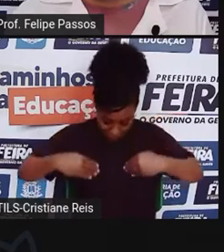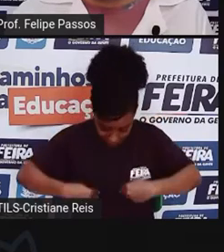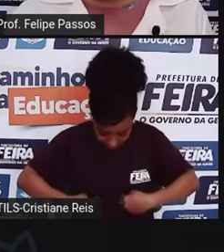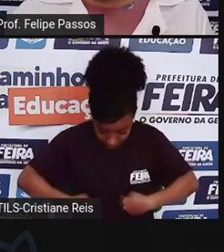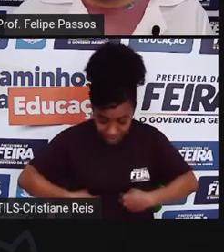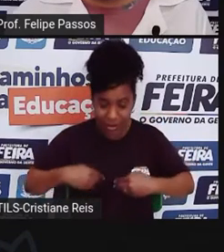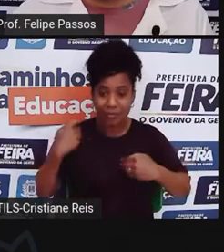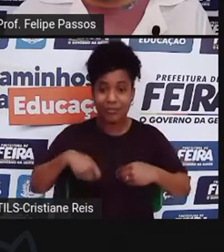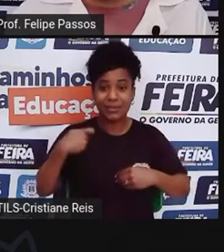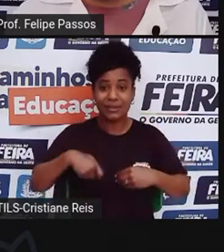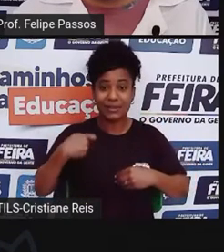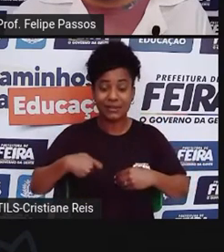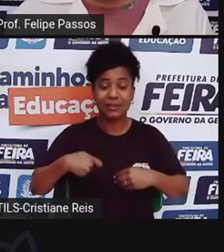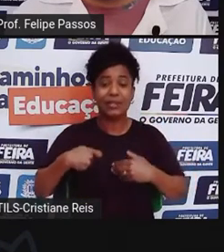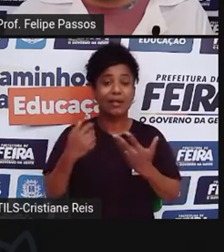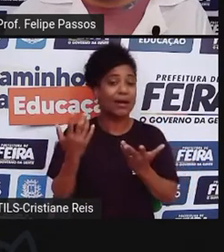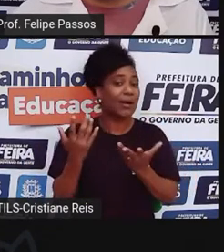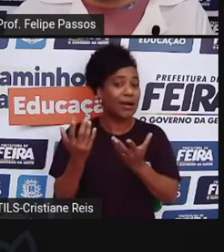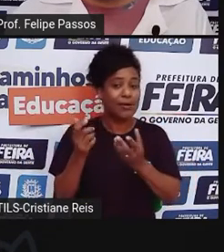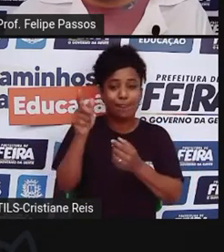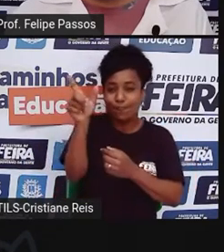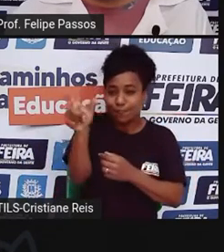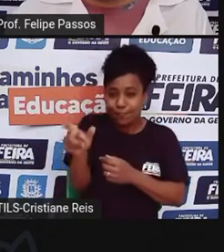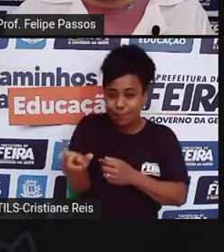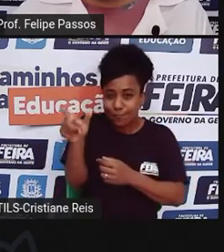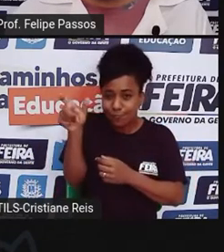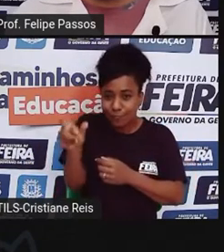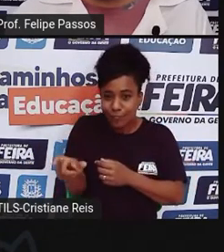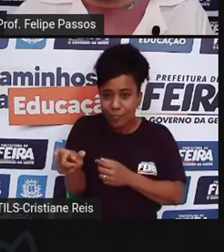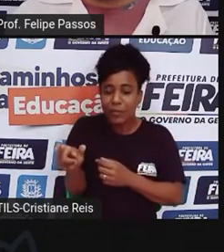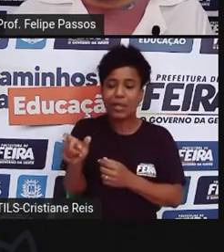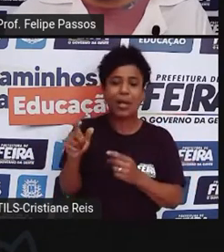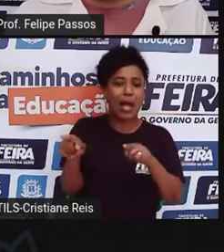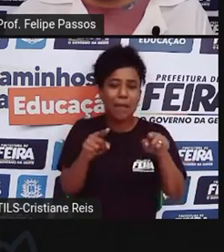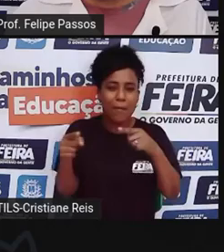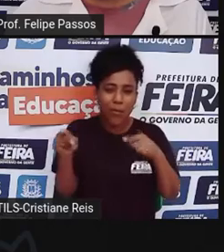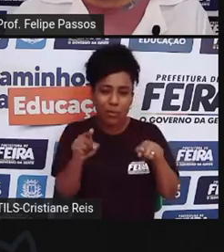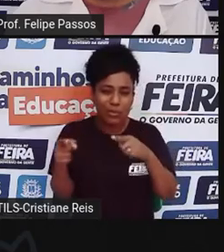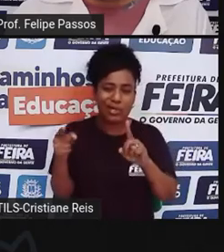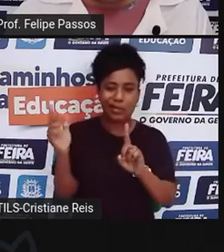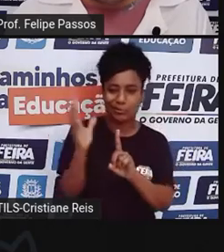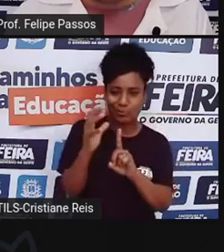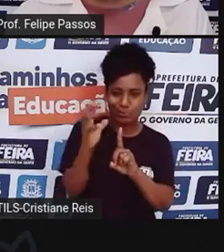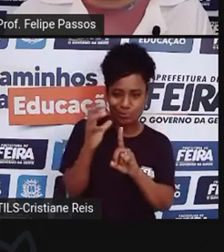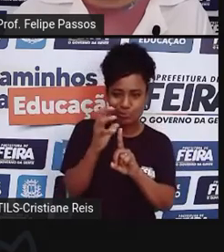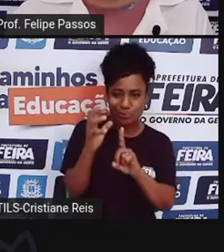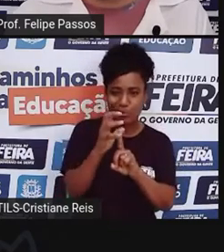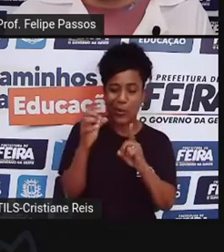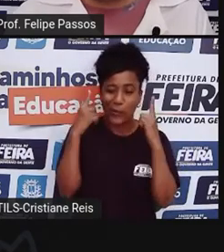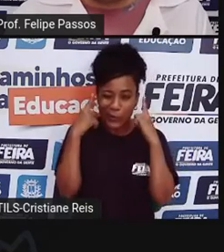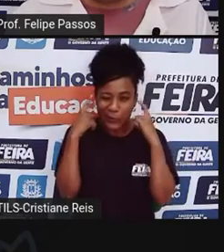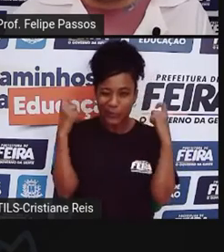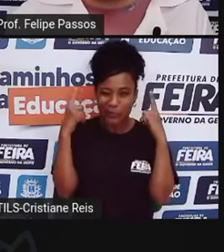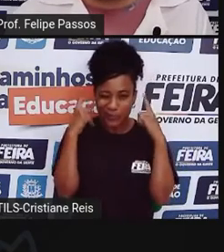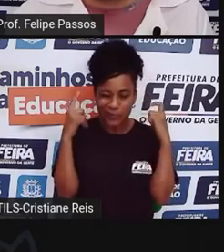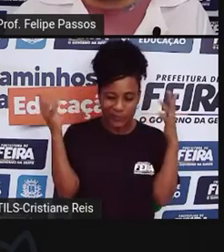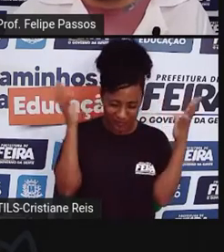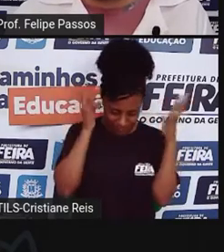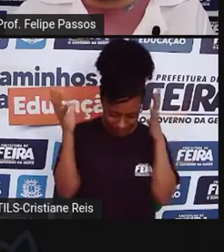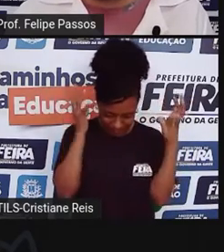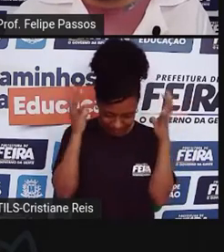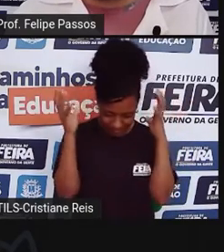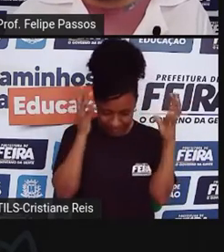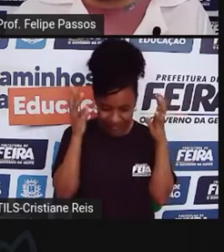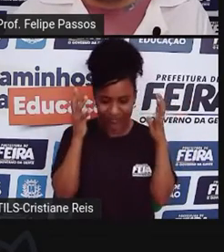som influencia. Então, até as frequências, um som muito agudo, muito estridente incomoda, ou às vezes não incomoda, um som mais